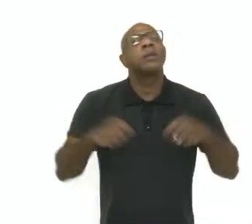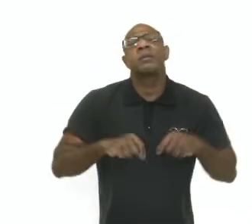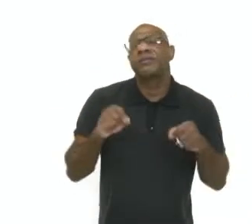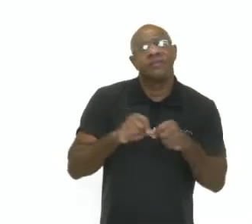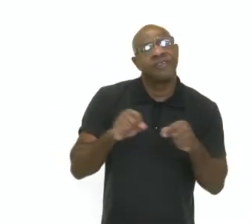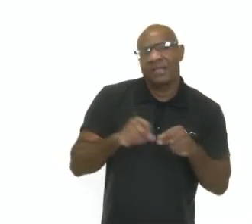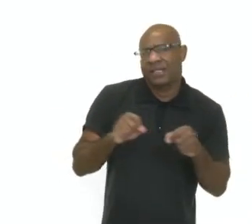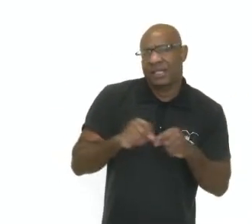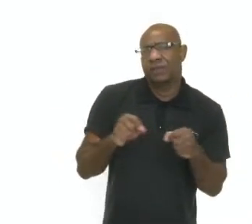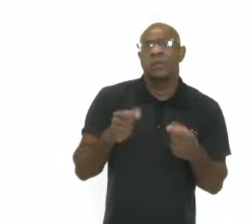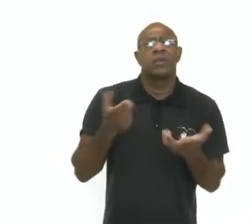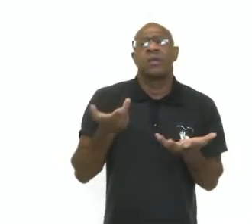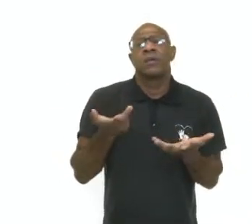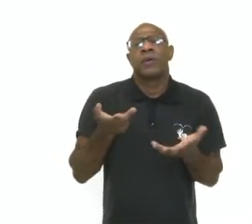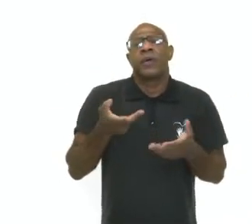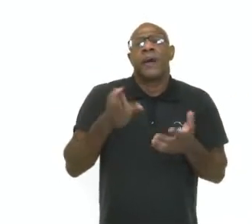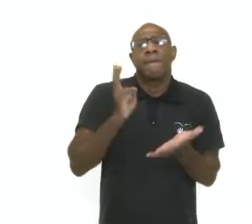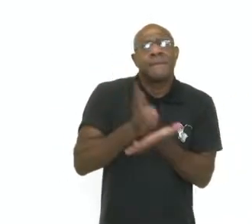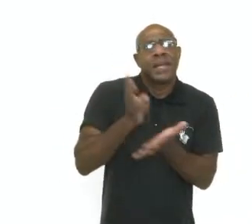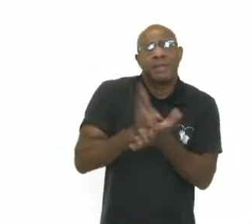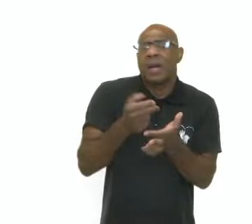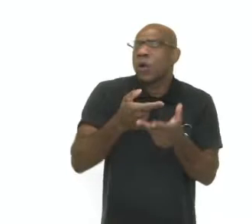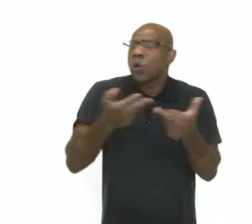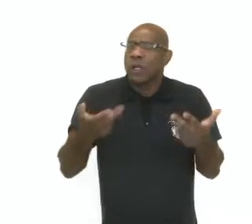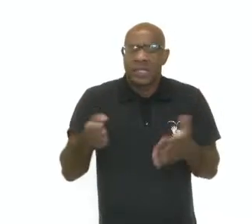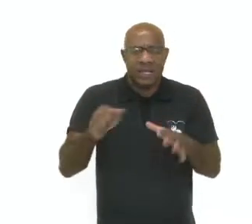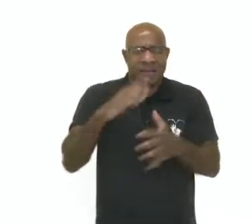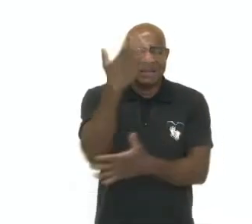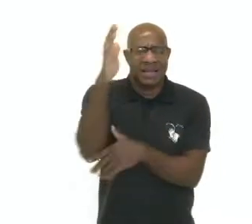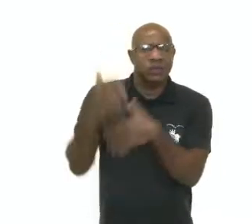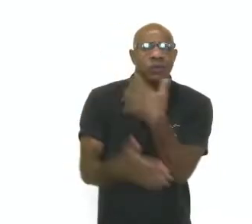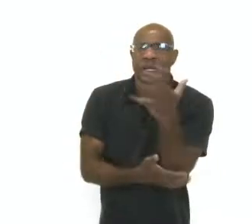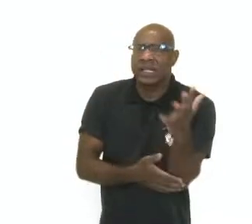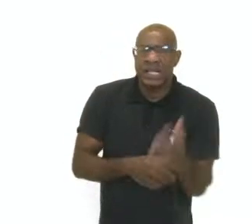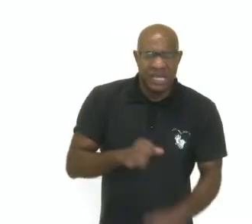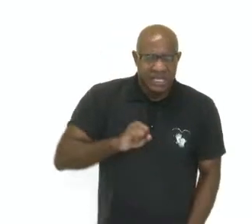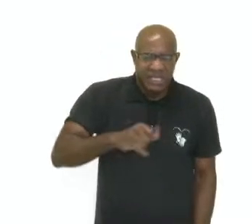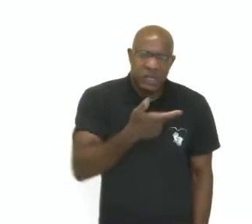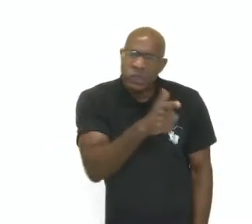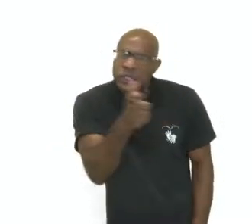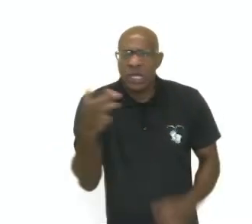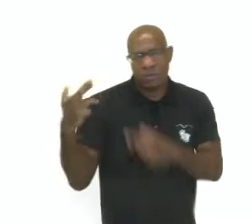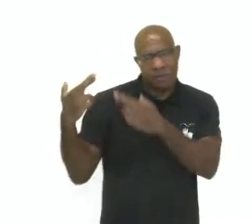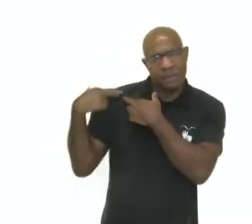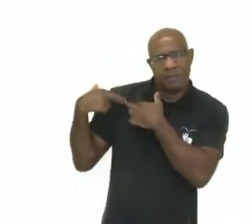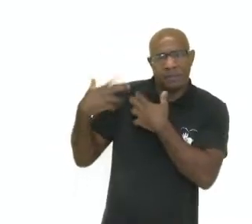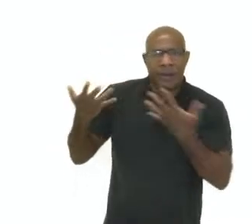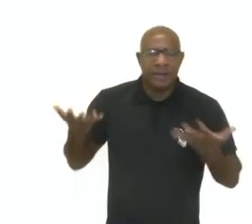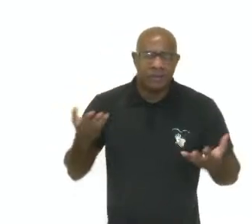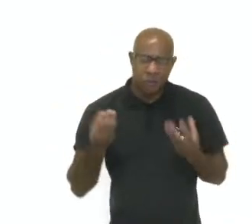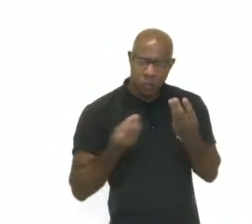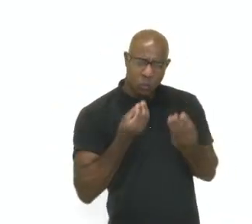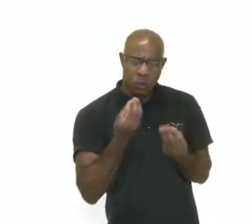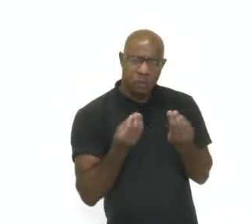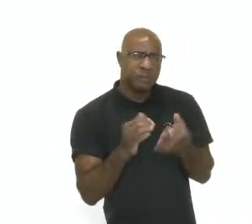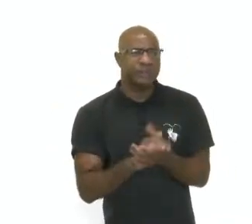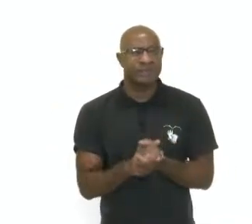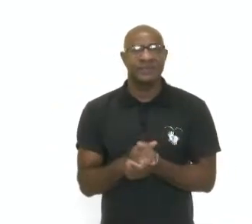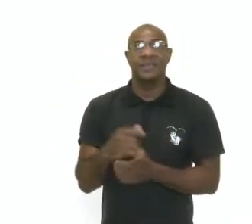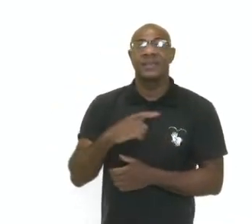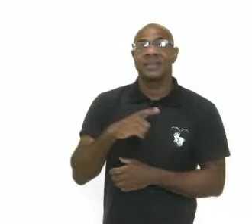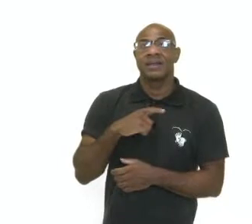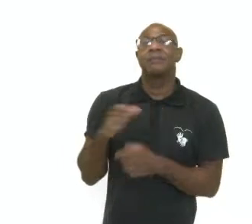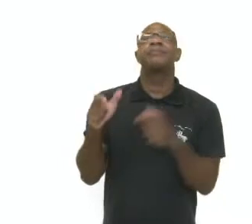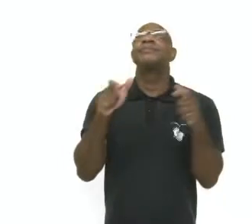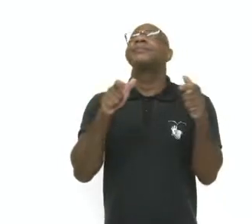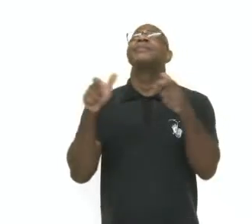com a natureza sem tomar responsabilidade nessa situação? Questiona Bessada. Estamos mandando espaçonaves ao